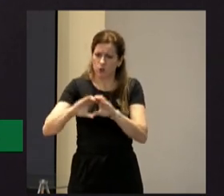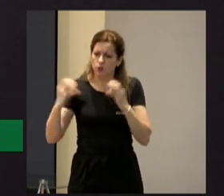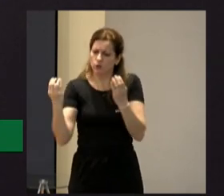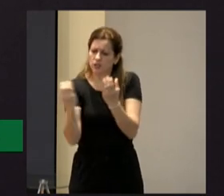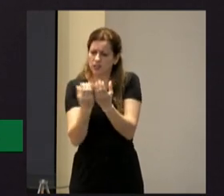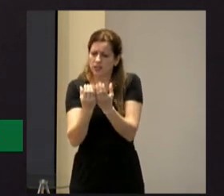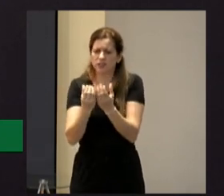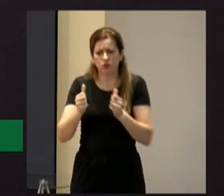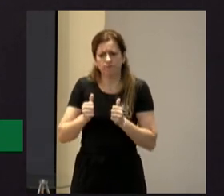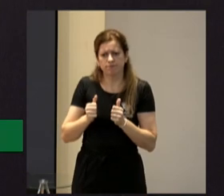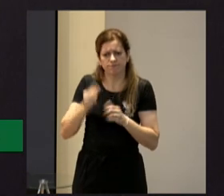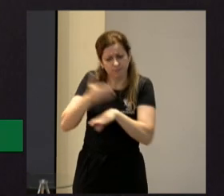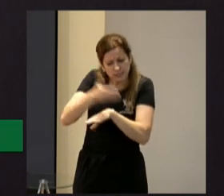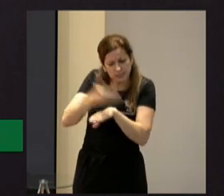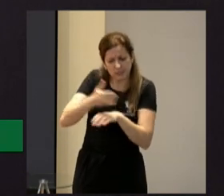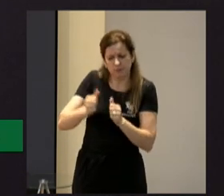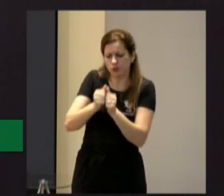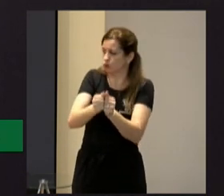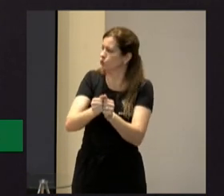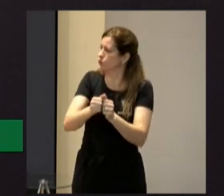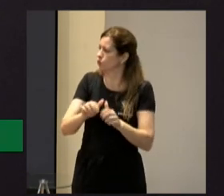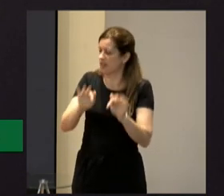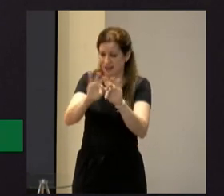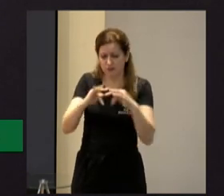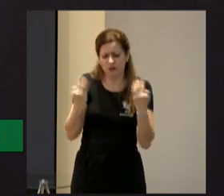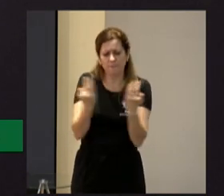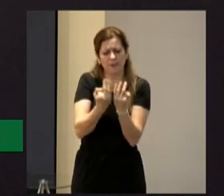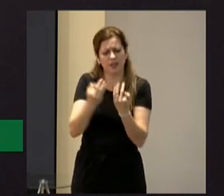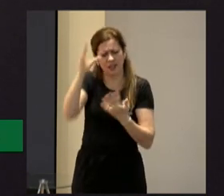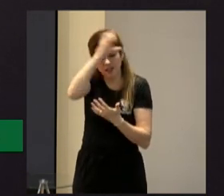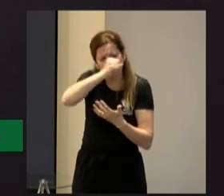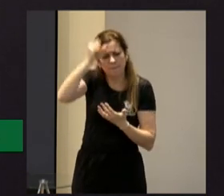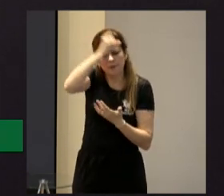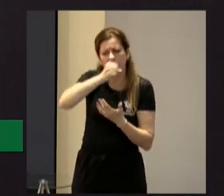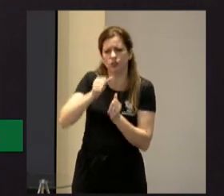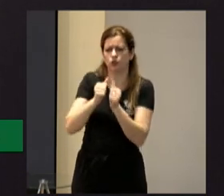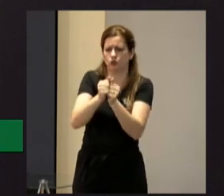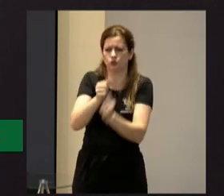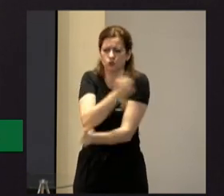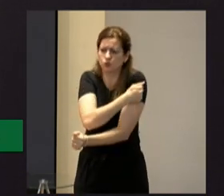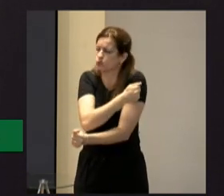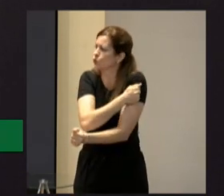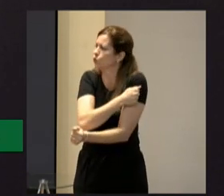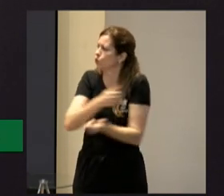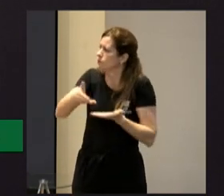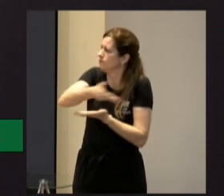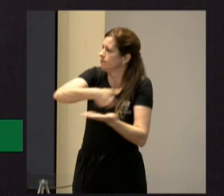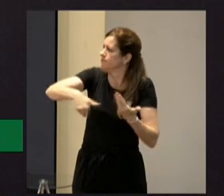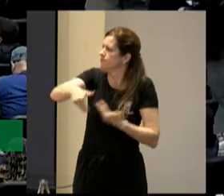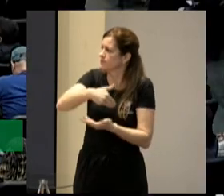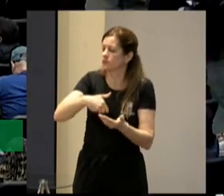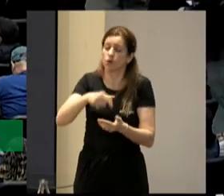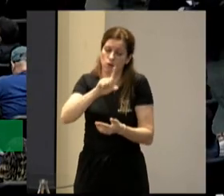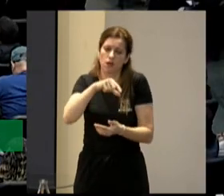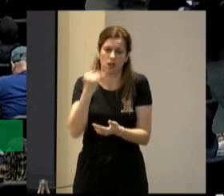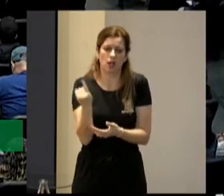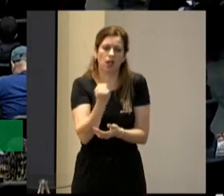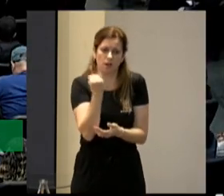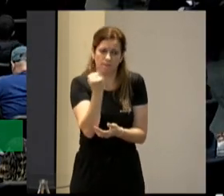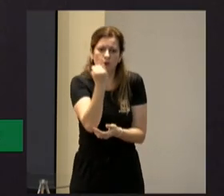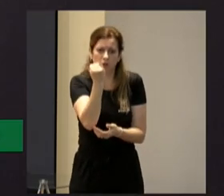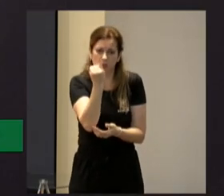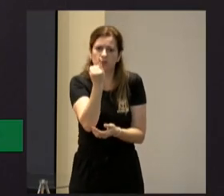famílias que dizem que estão ali dentro aprendendo junto. Então, eu acho que Isso é uma questão importante da gente